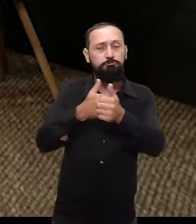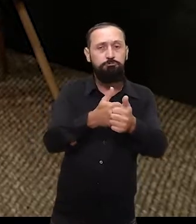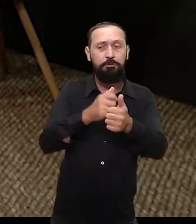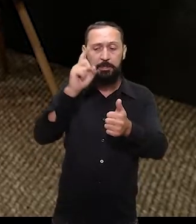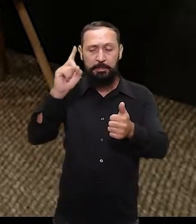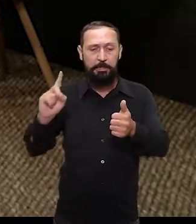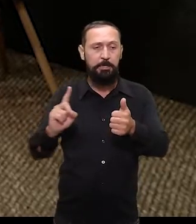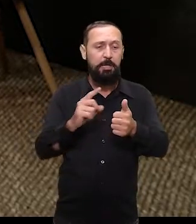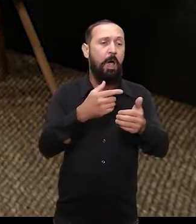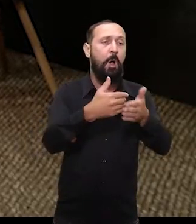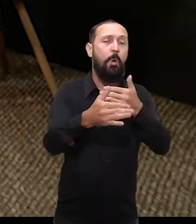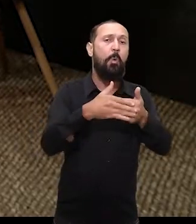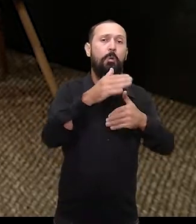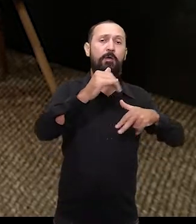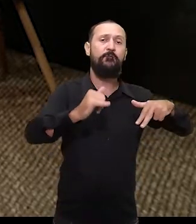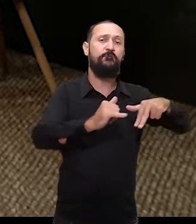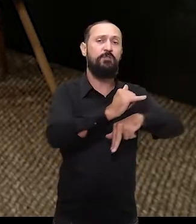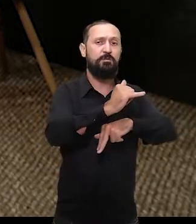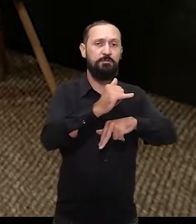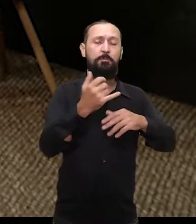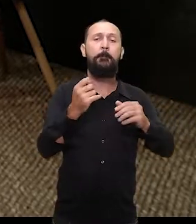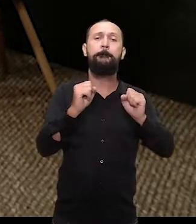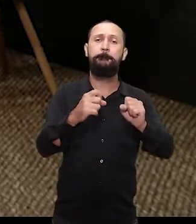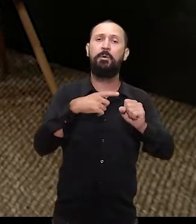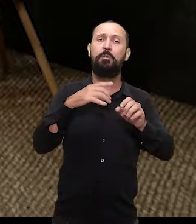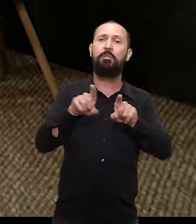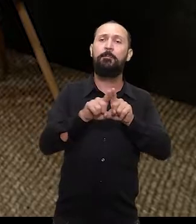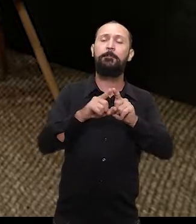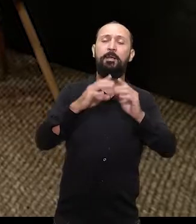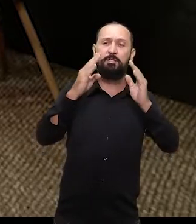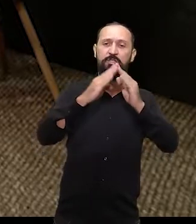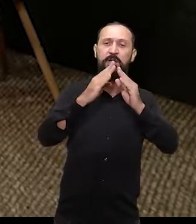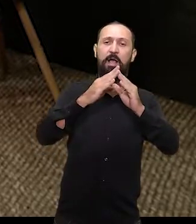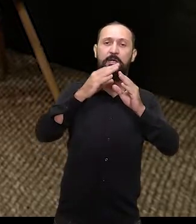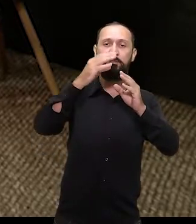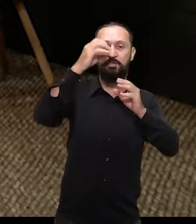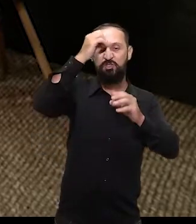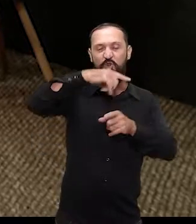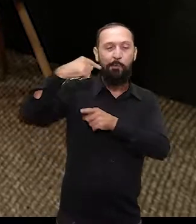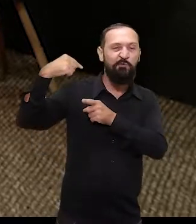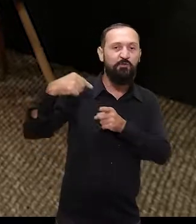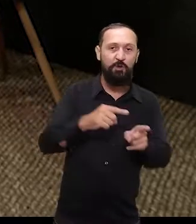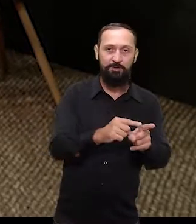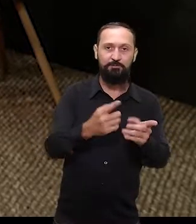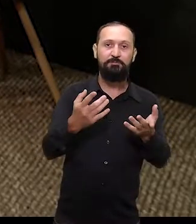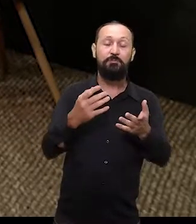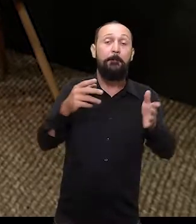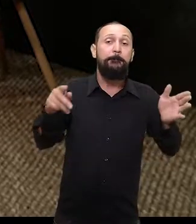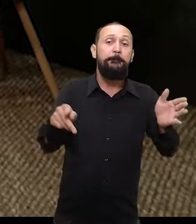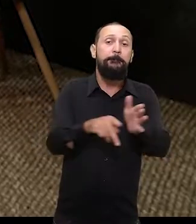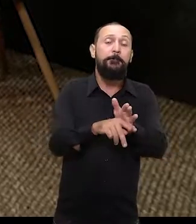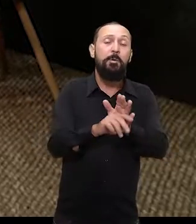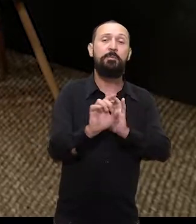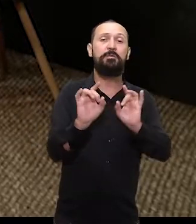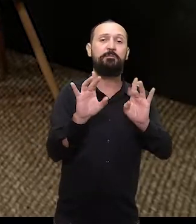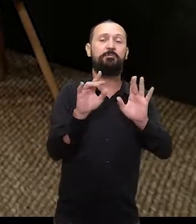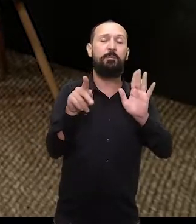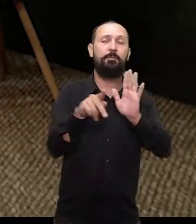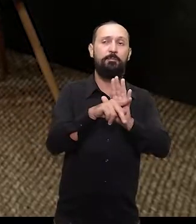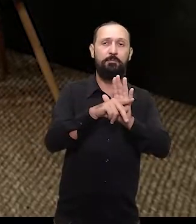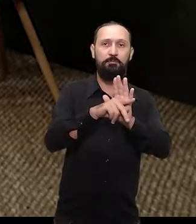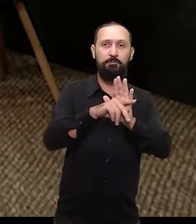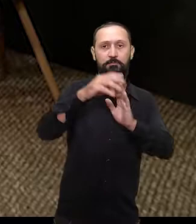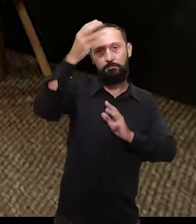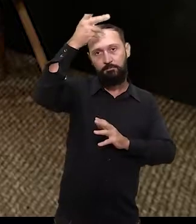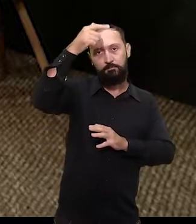do autor a todo e qualquer vítima Inclusive a vítima de violência doméstica então não se trata de um crime um específico